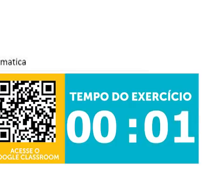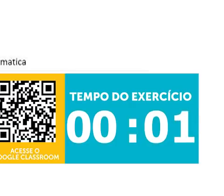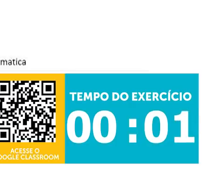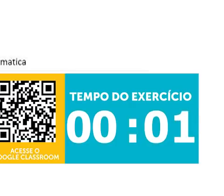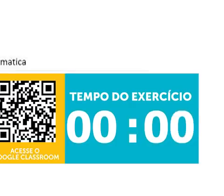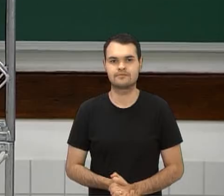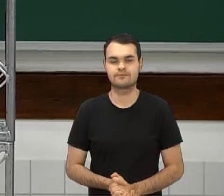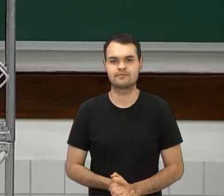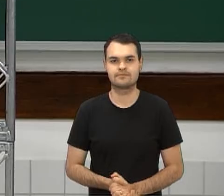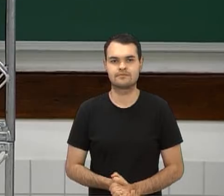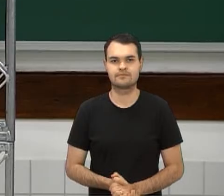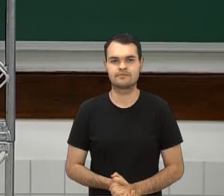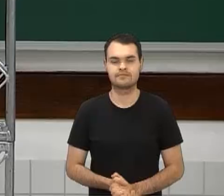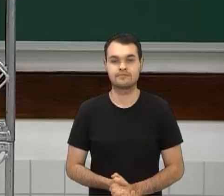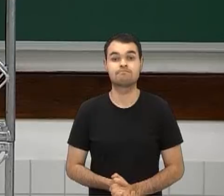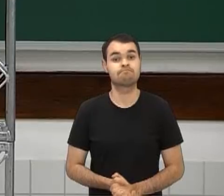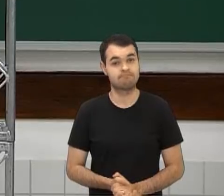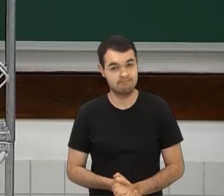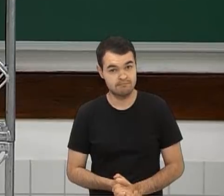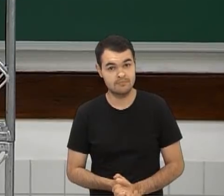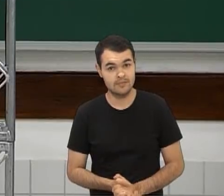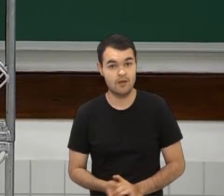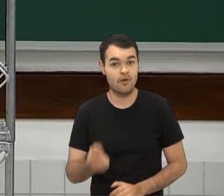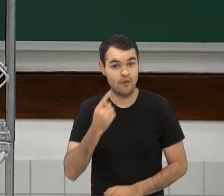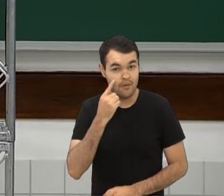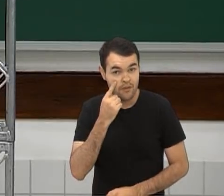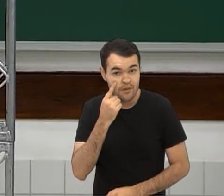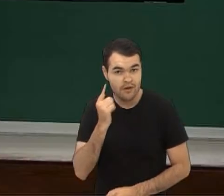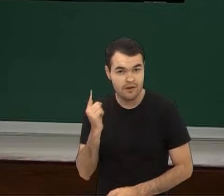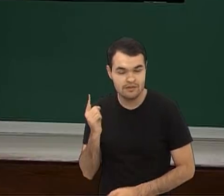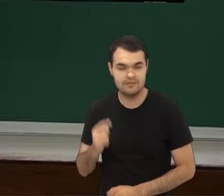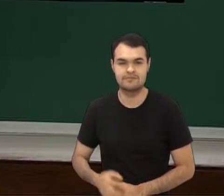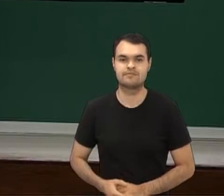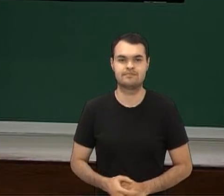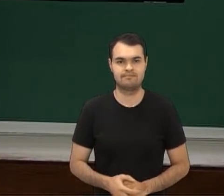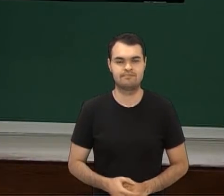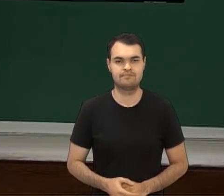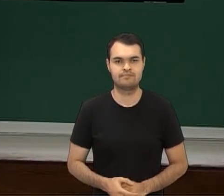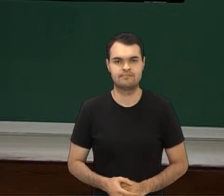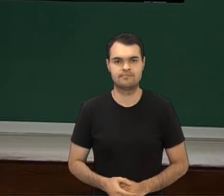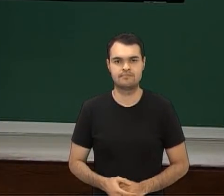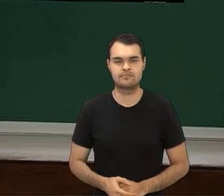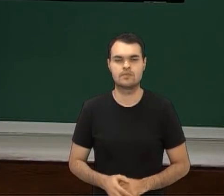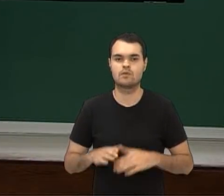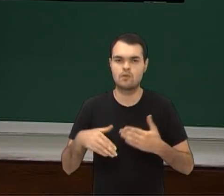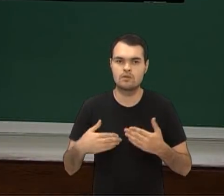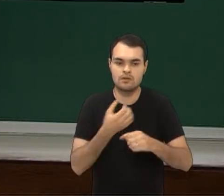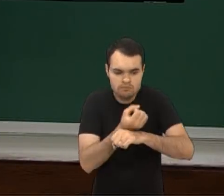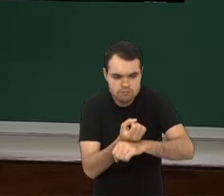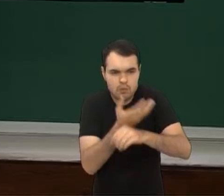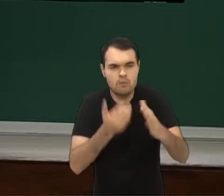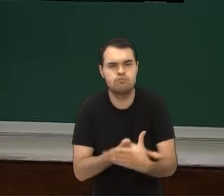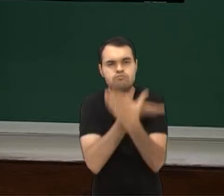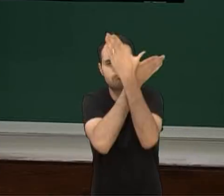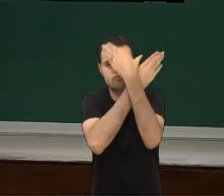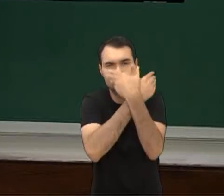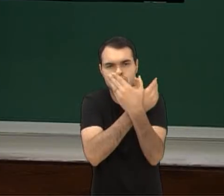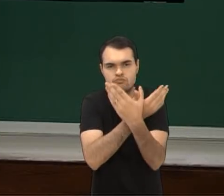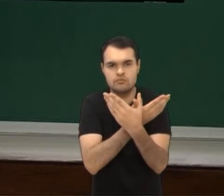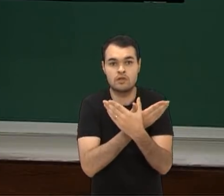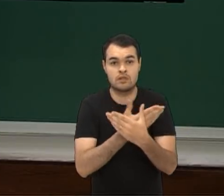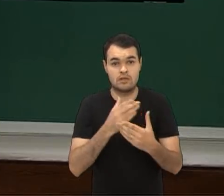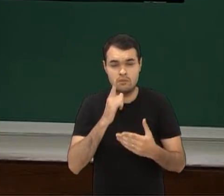com ela. Então a gente pode dizer que ela é uma fixadora de carbono. Olha que bacana. Ela captura 33 toneladas de